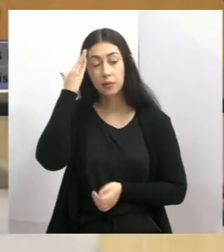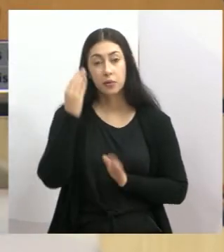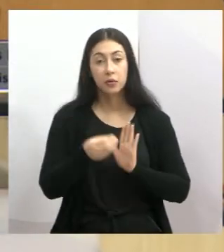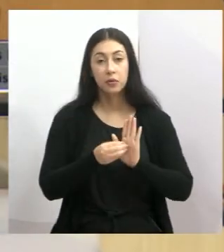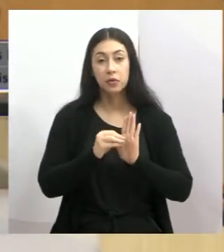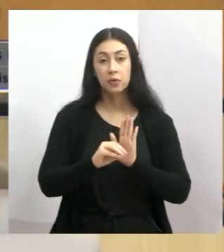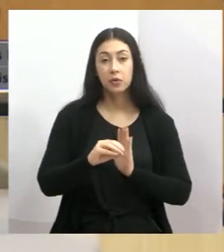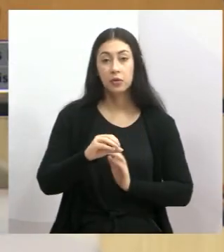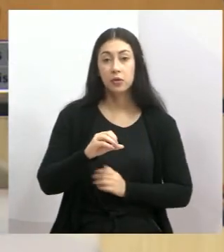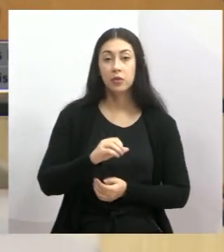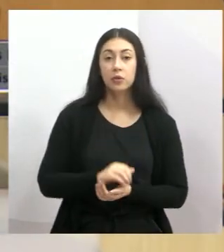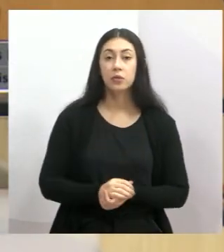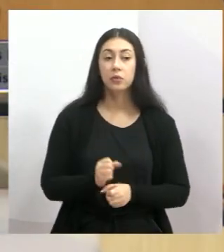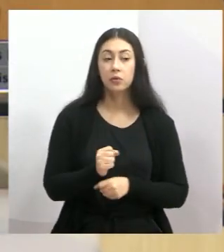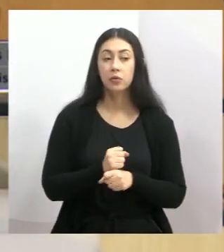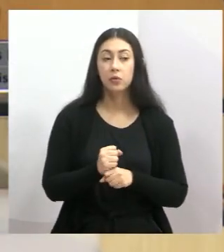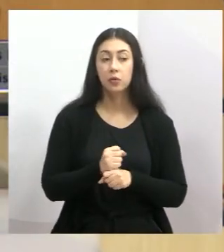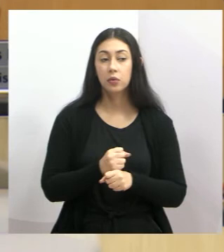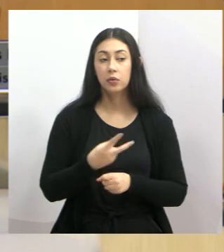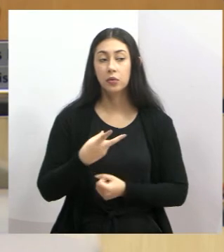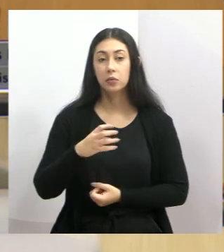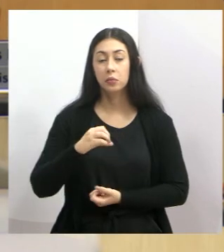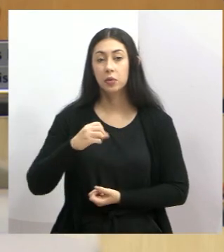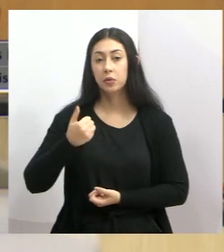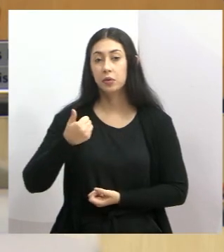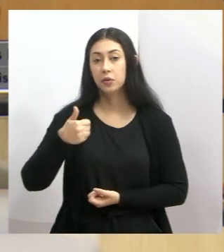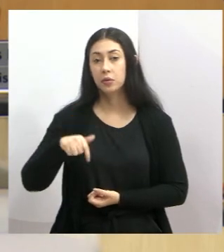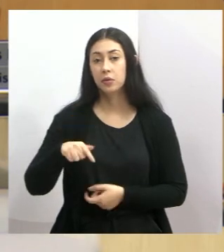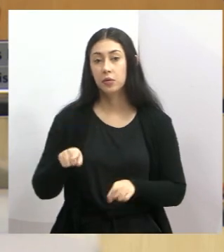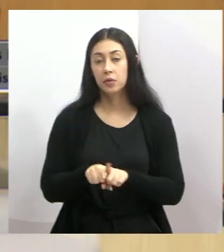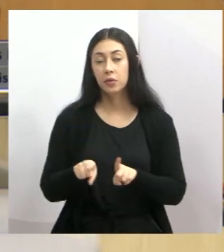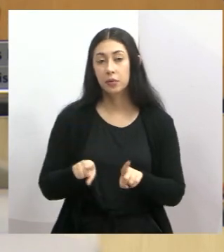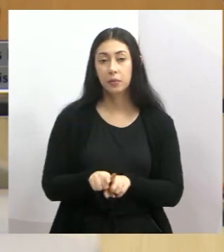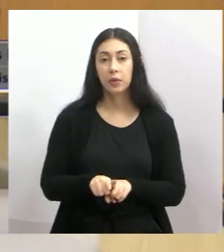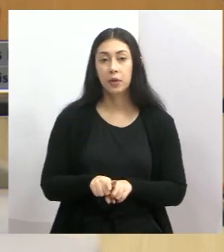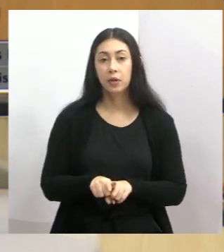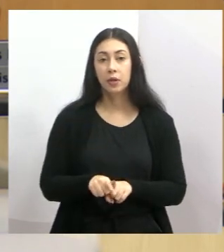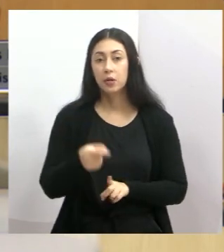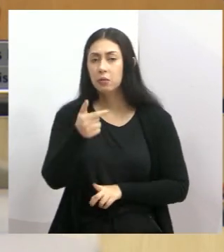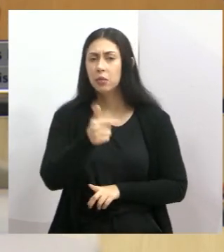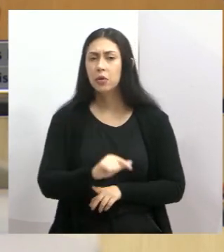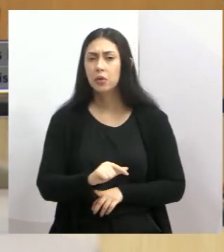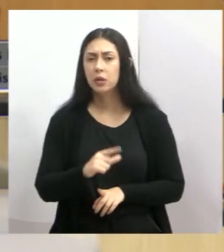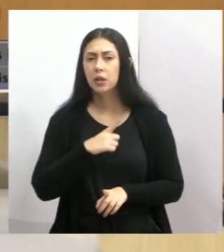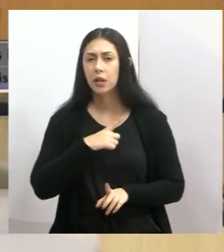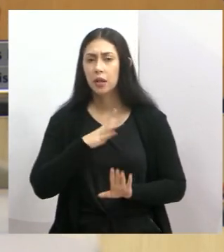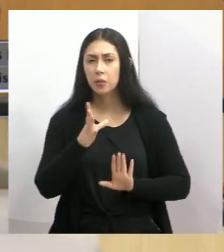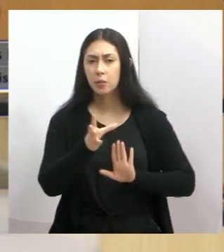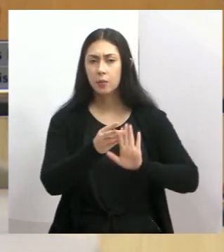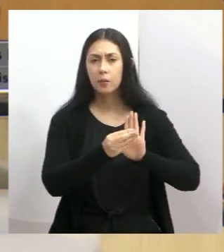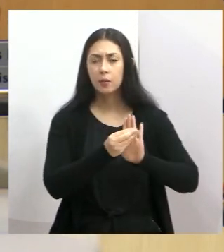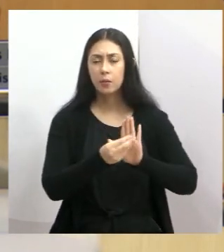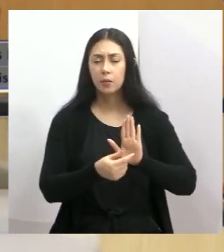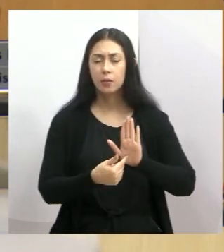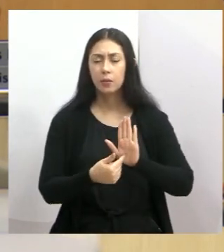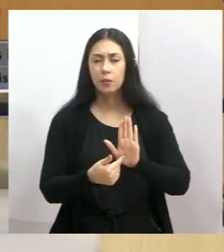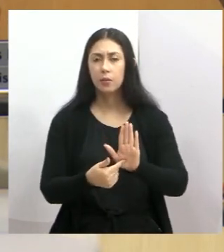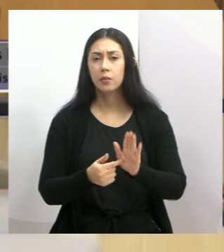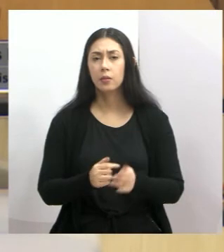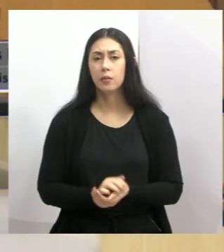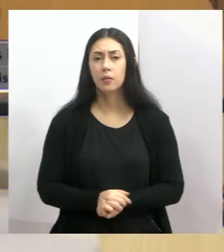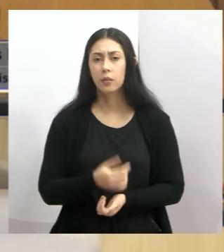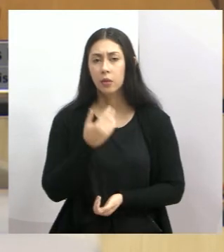98/2017 e mil 338/2017 cujas cópias anexamos ambas